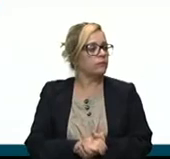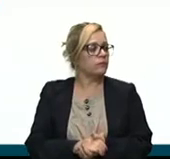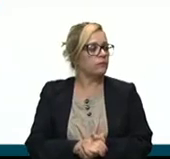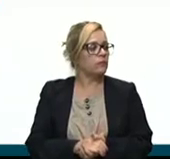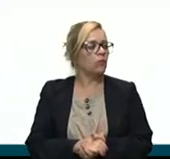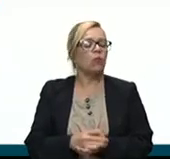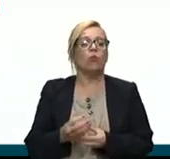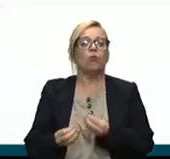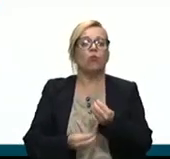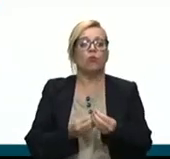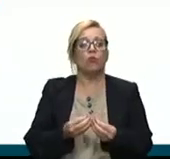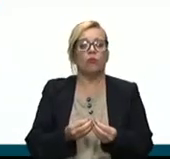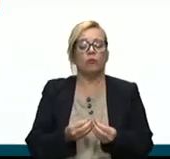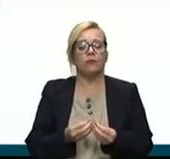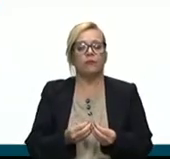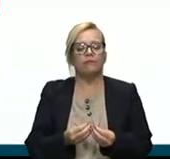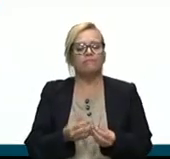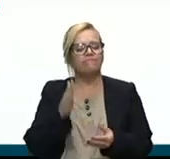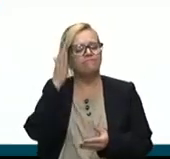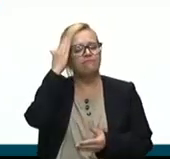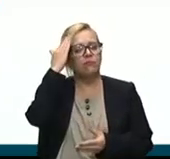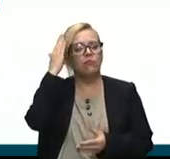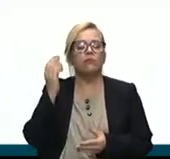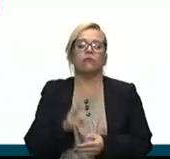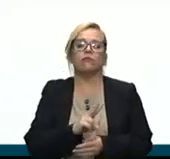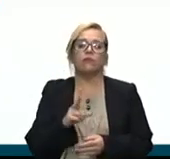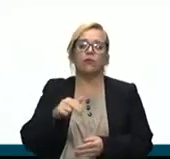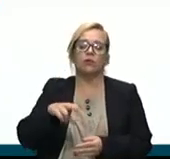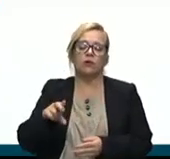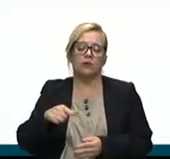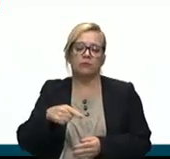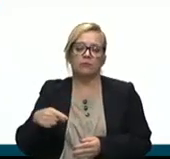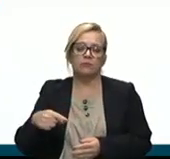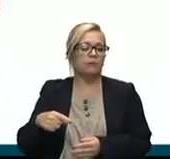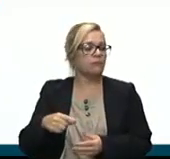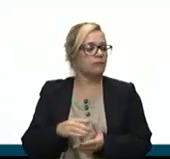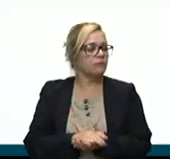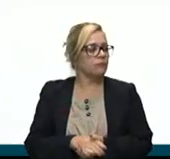vamos determinar os graus de liberdade? V igual a N menos